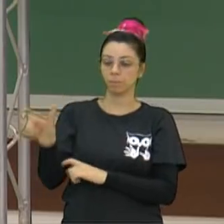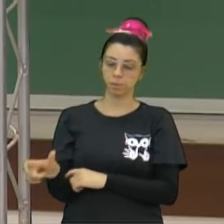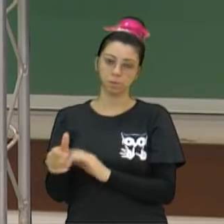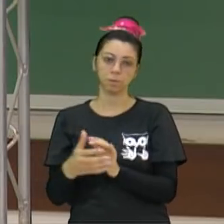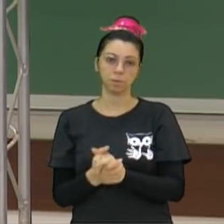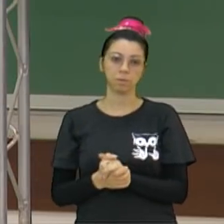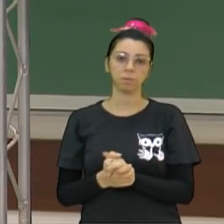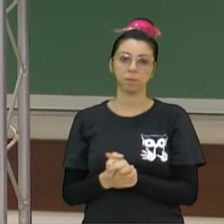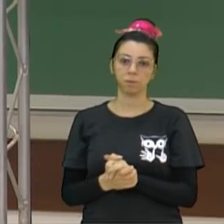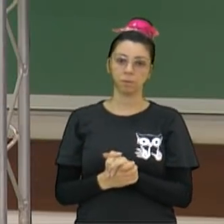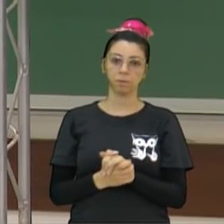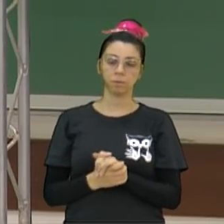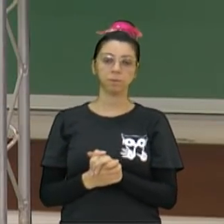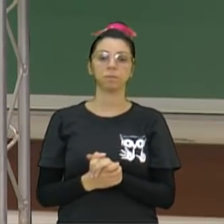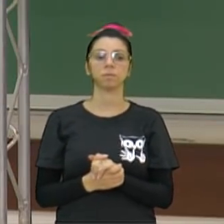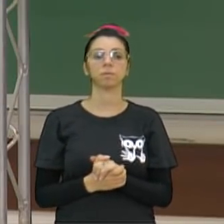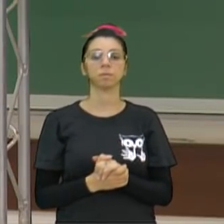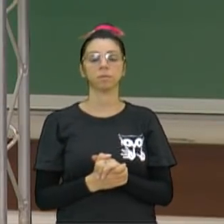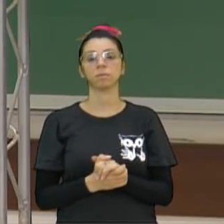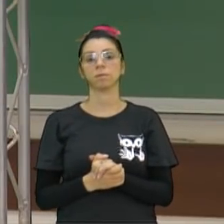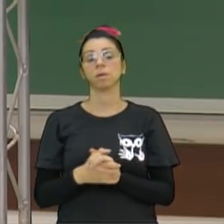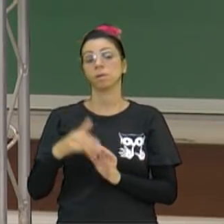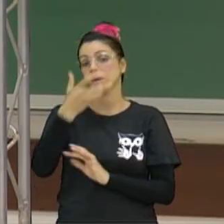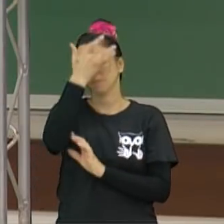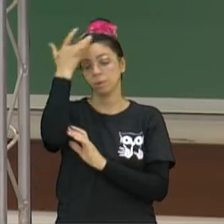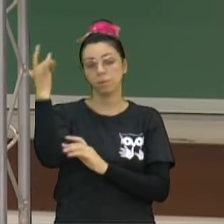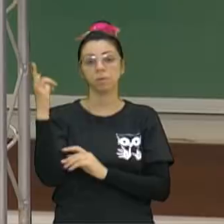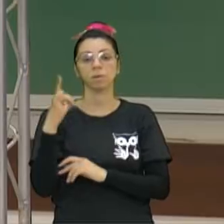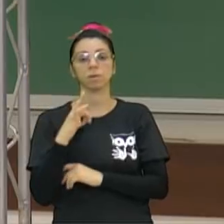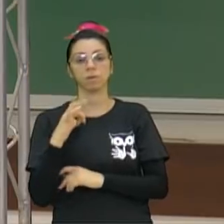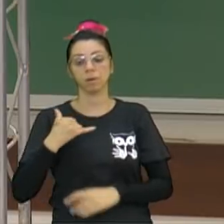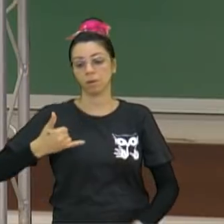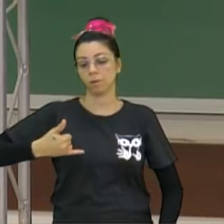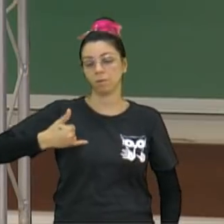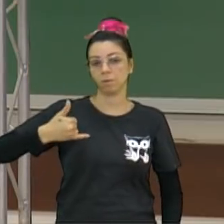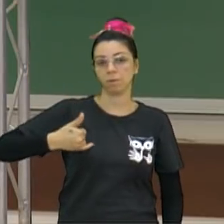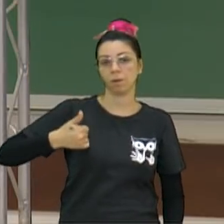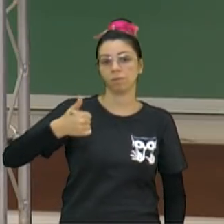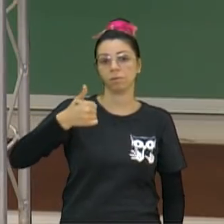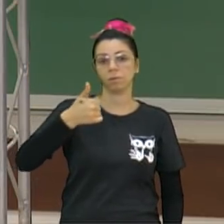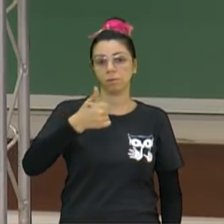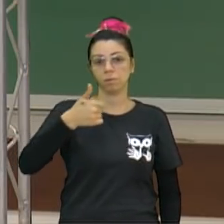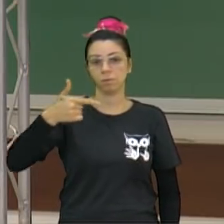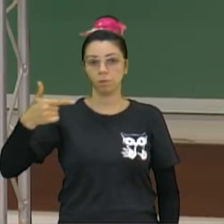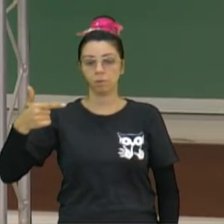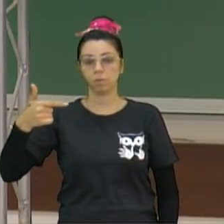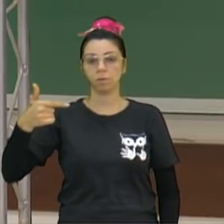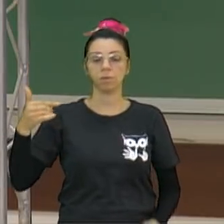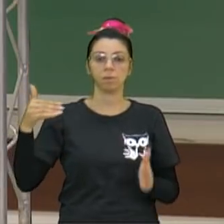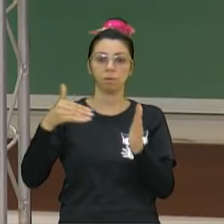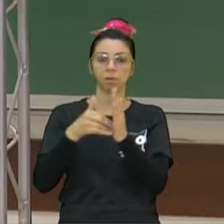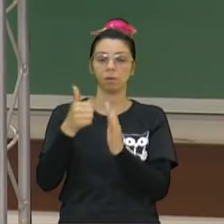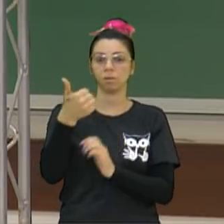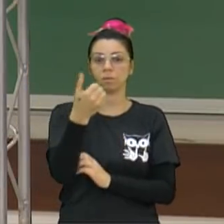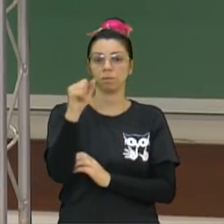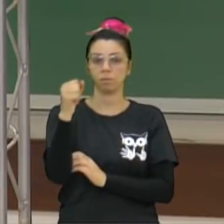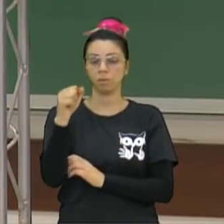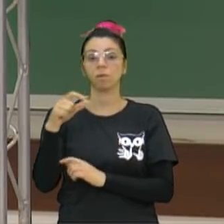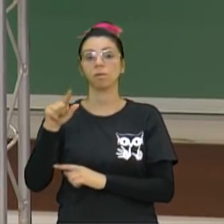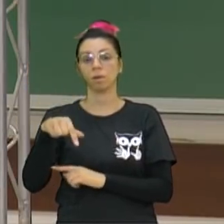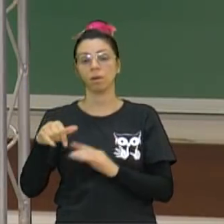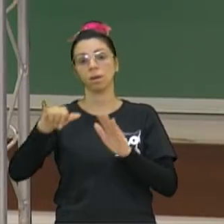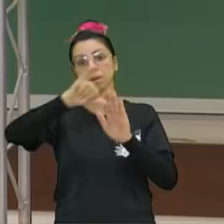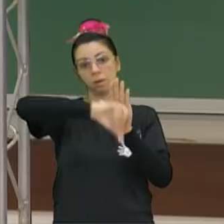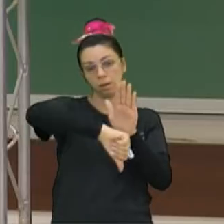ações infracionais, né? No caso, se a pessoa tem de 12 a 18 anos, é considerado ato infracional. Se tiver mais de